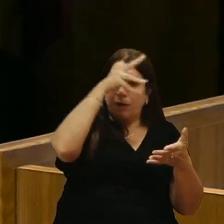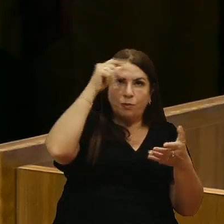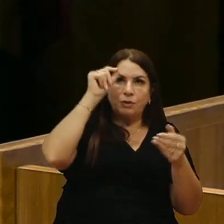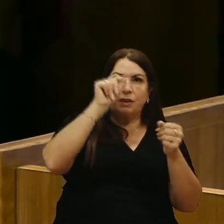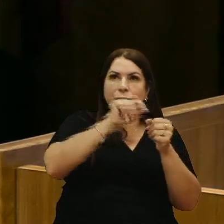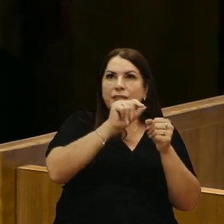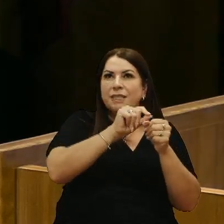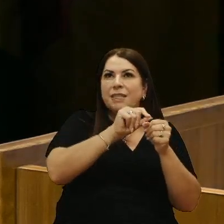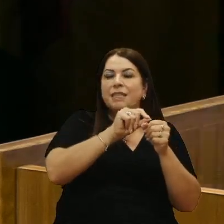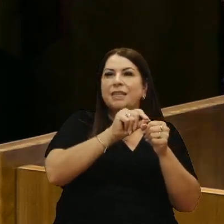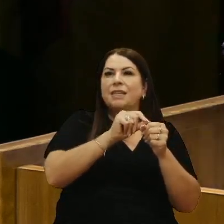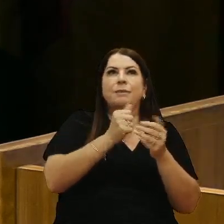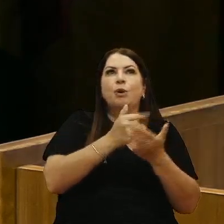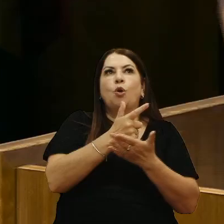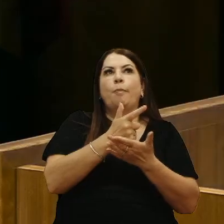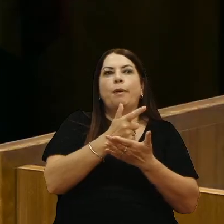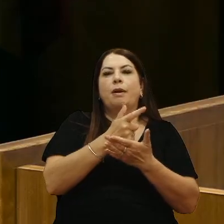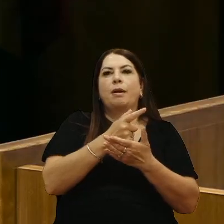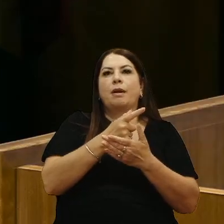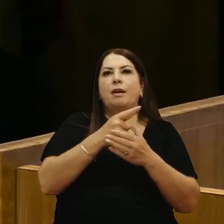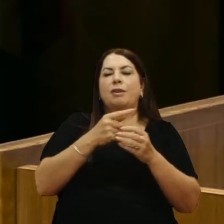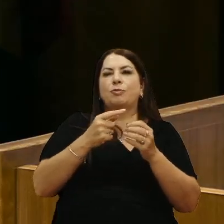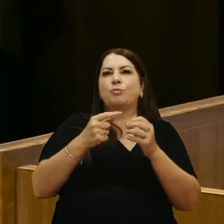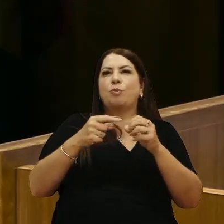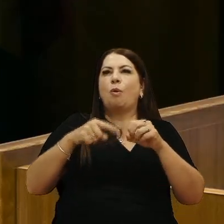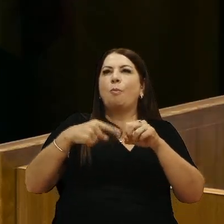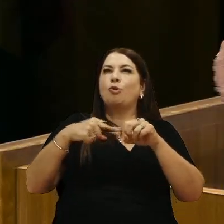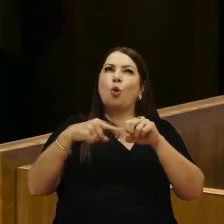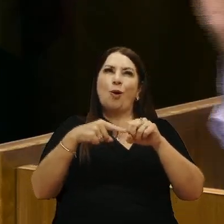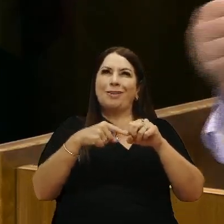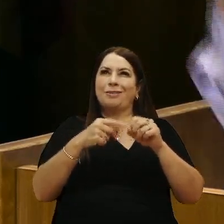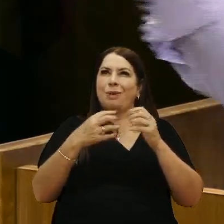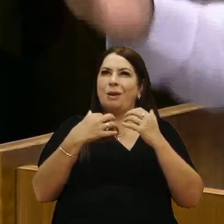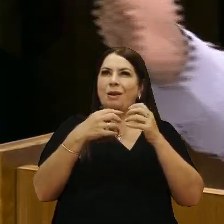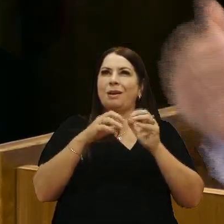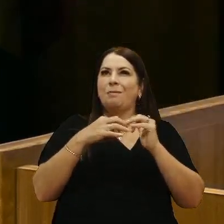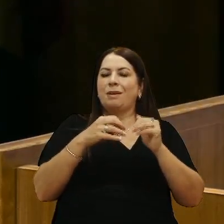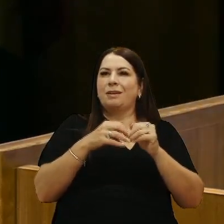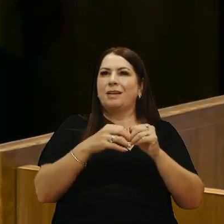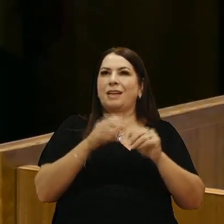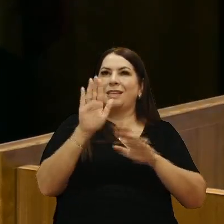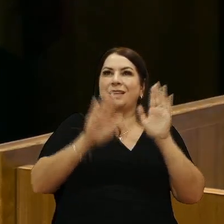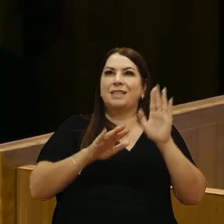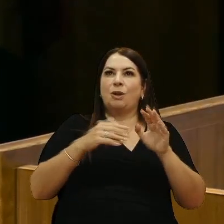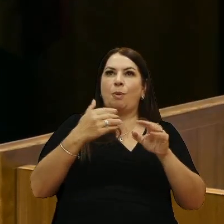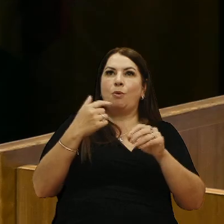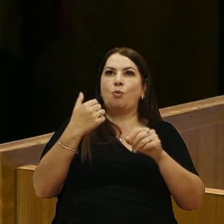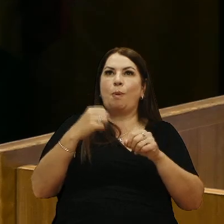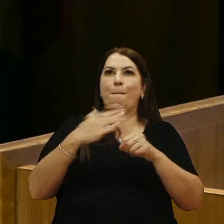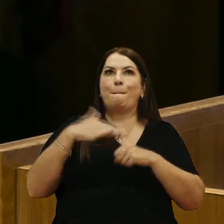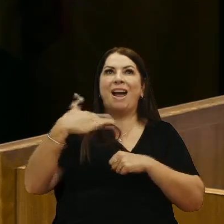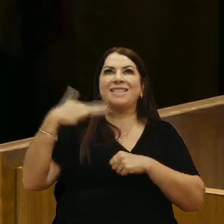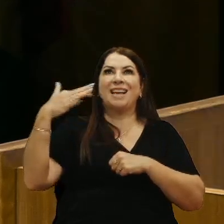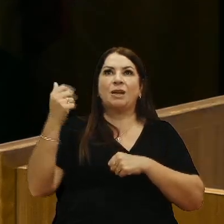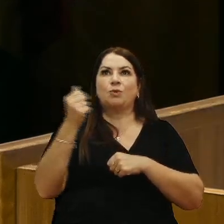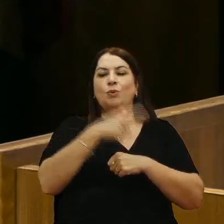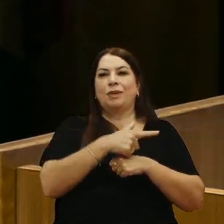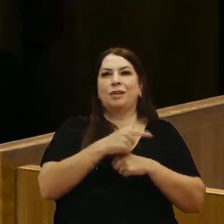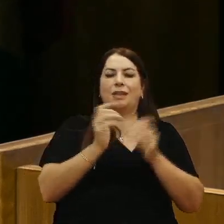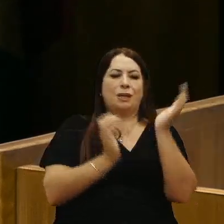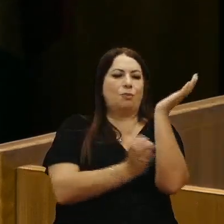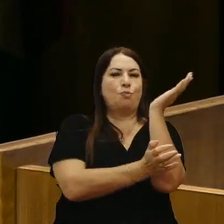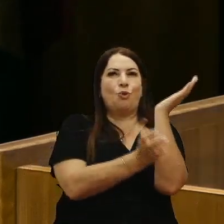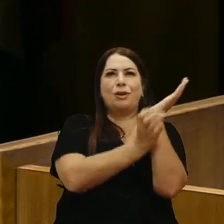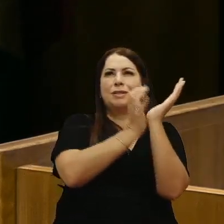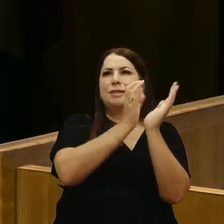uma licitação para comprar o motor de uma máquina. A licitação custa mais cara que o motor da máquina. A burocracia